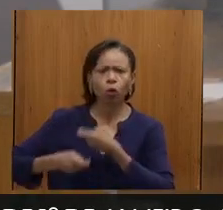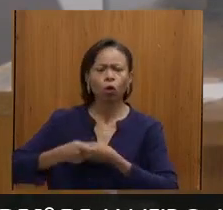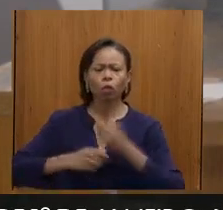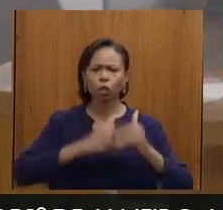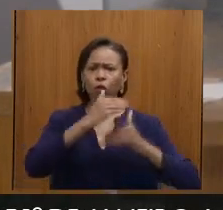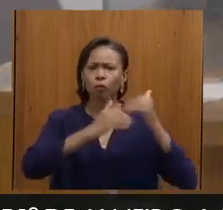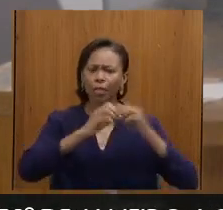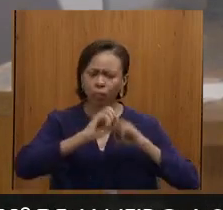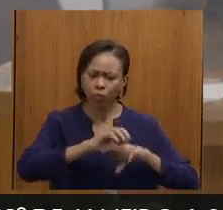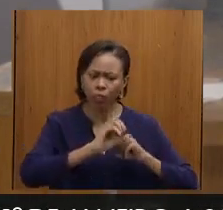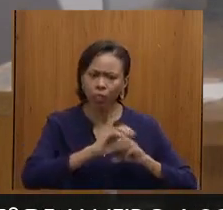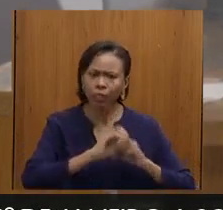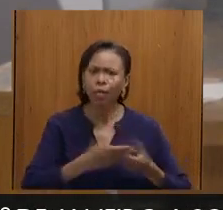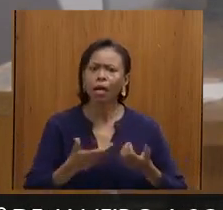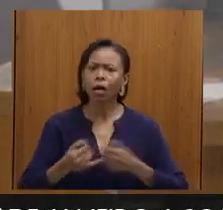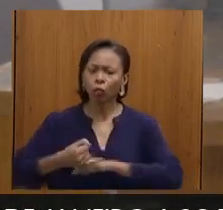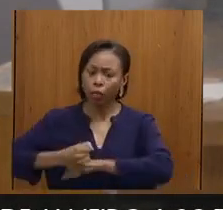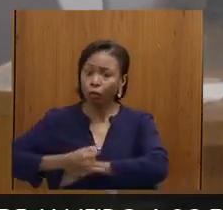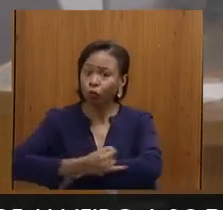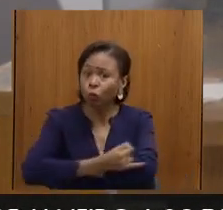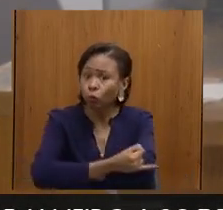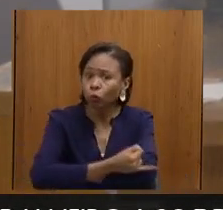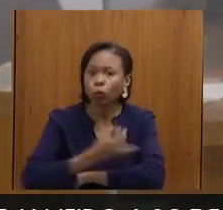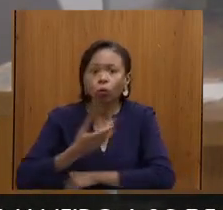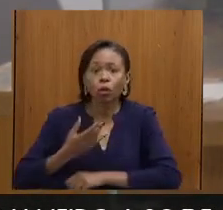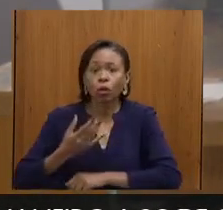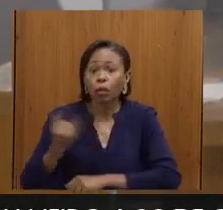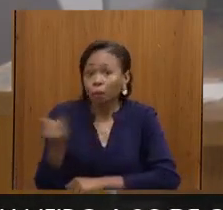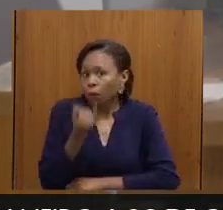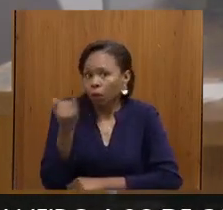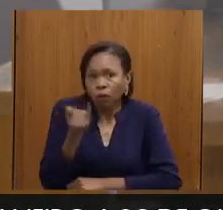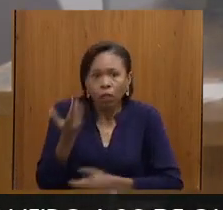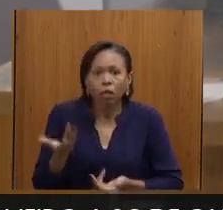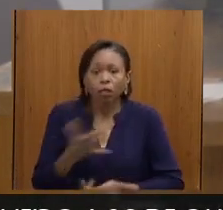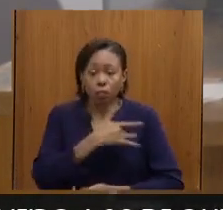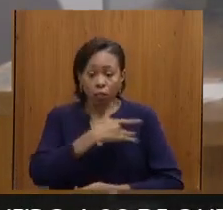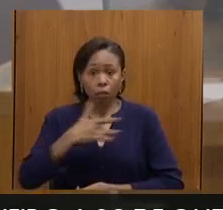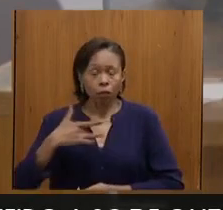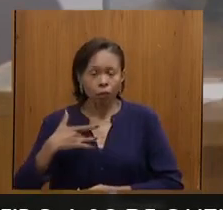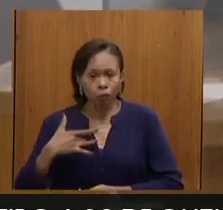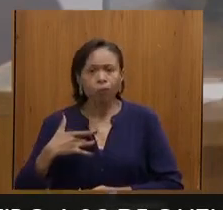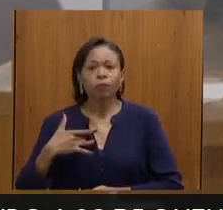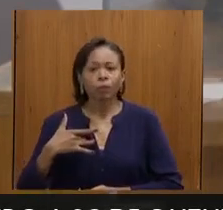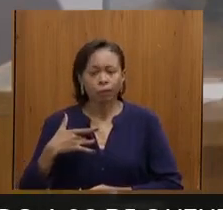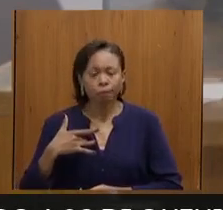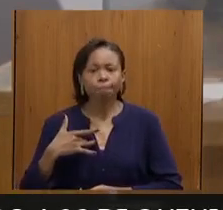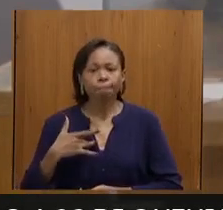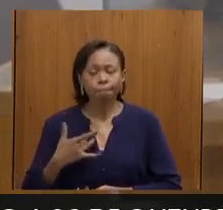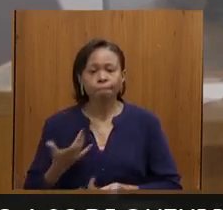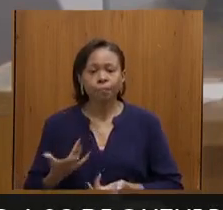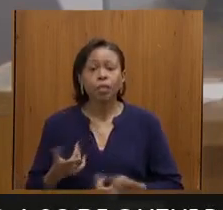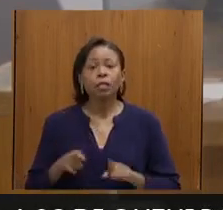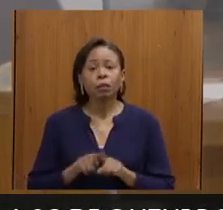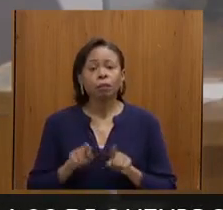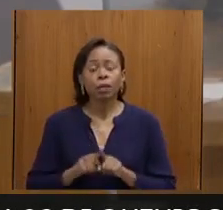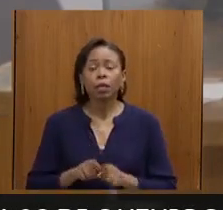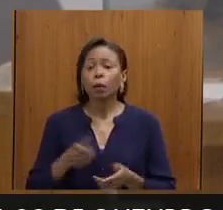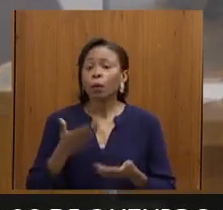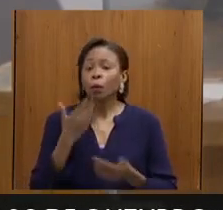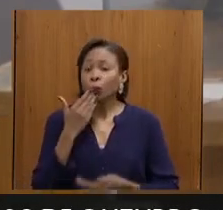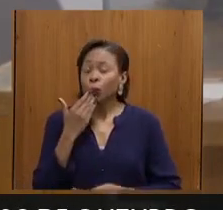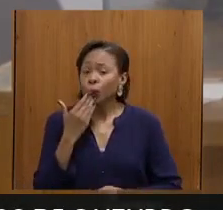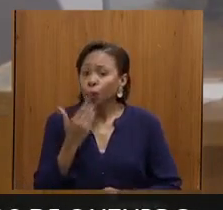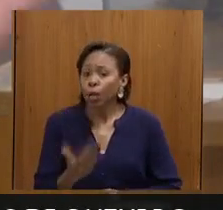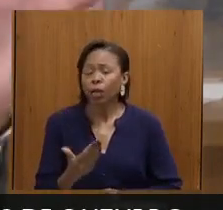educação, na infraestrutura, que é tão importante para todos nós, na saúde. E o apelo que nós